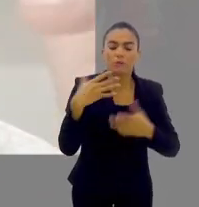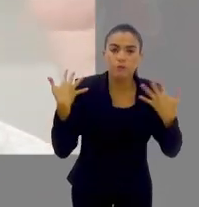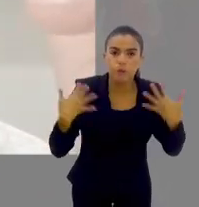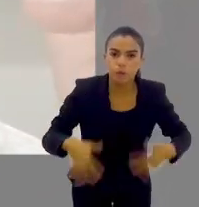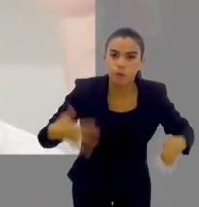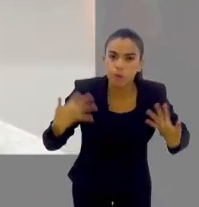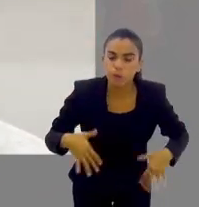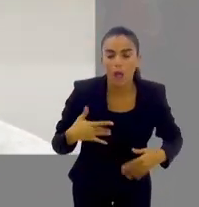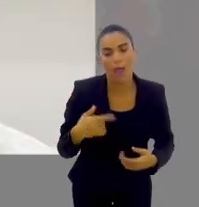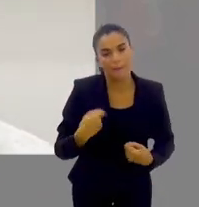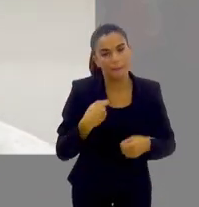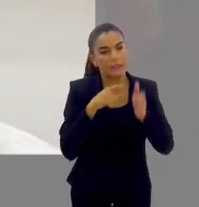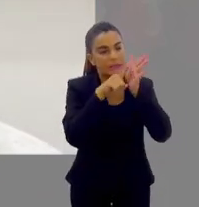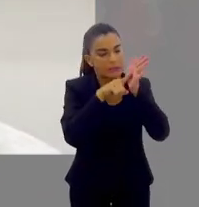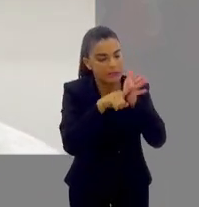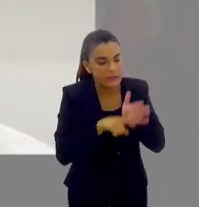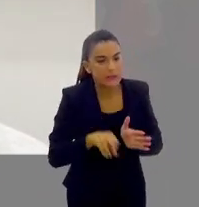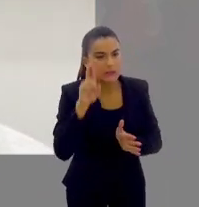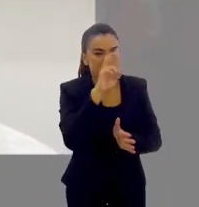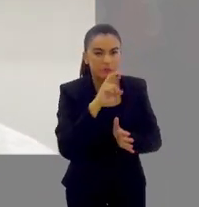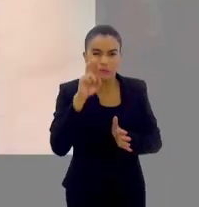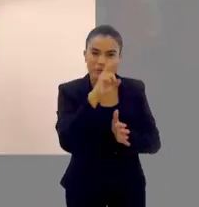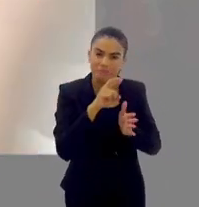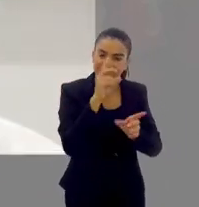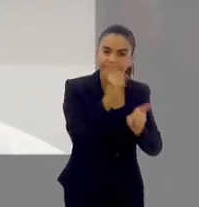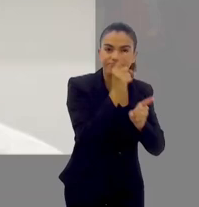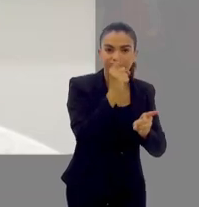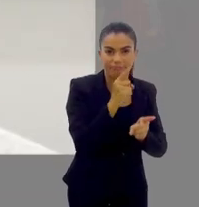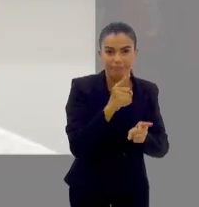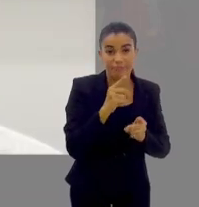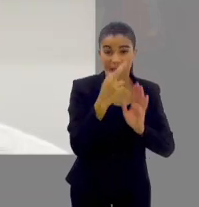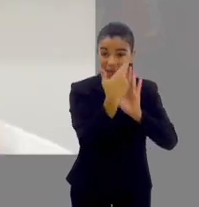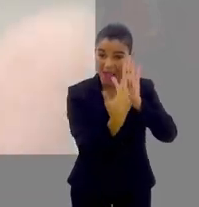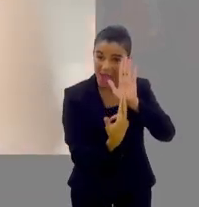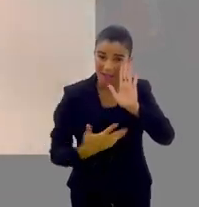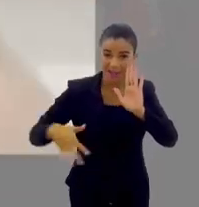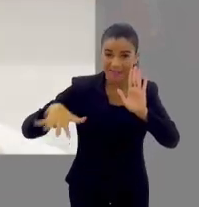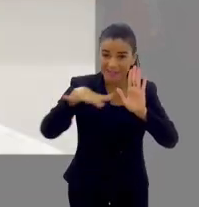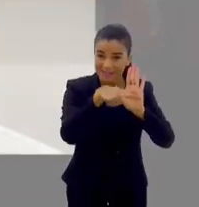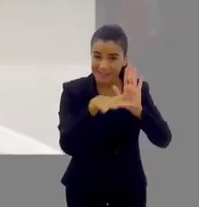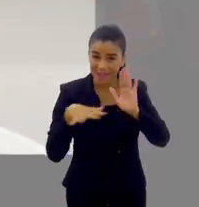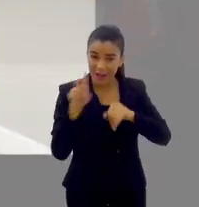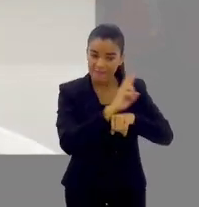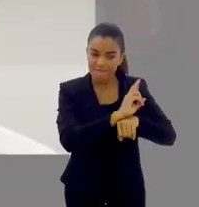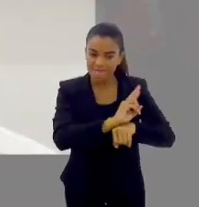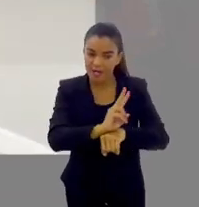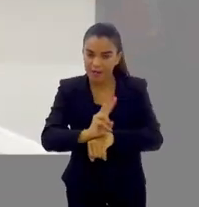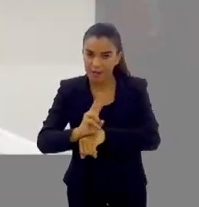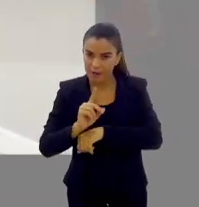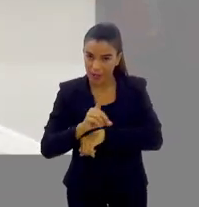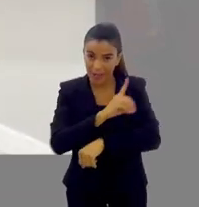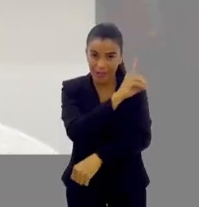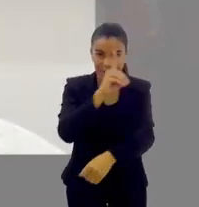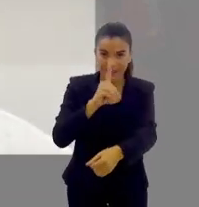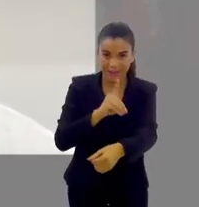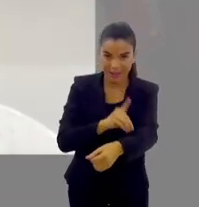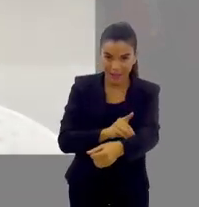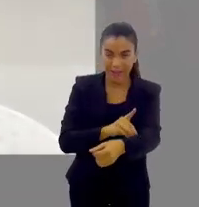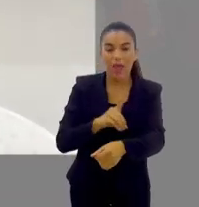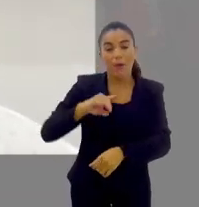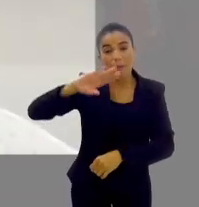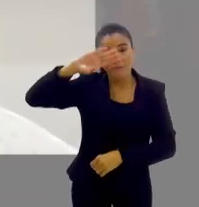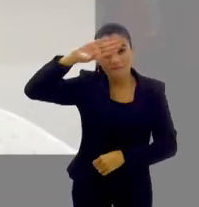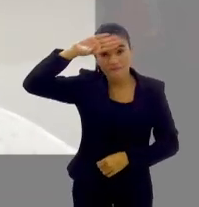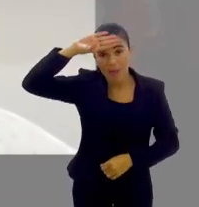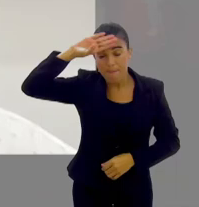aí você precisa fazer diagnóstico diferencial. Então, regra geral, por definição da vigilância, dengue é uma